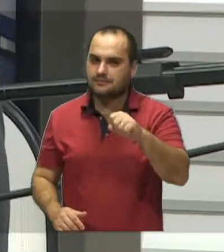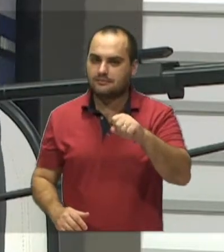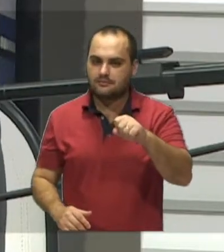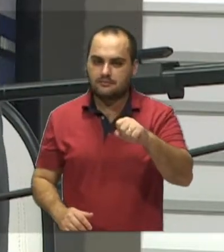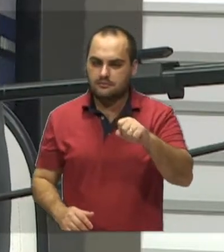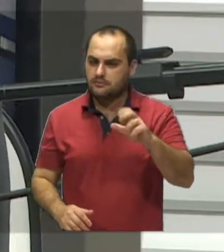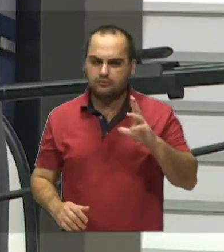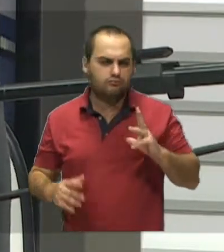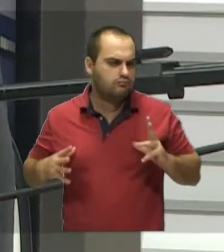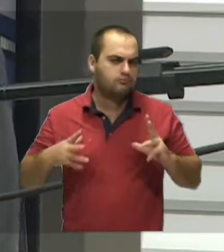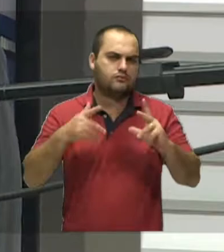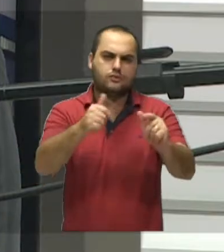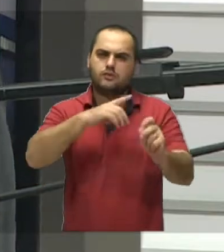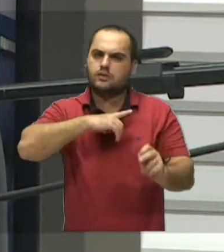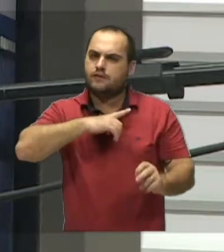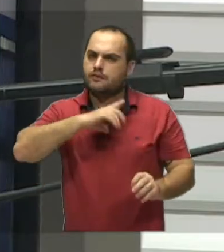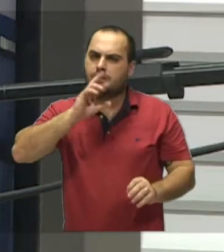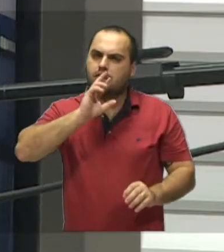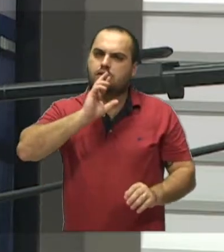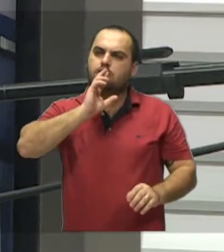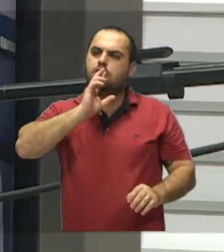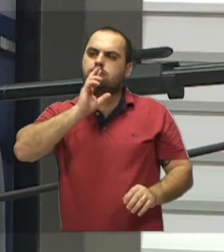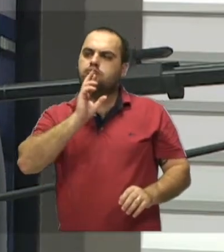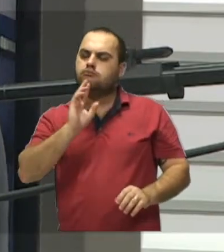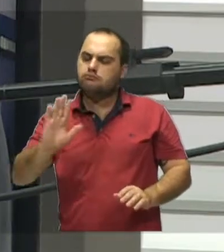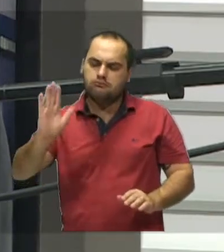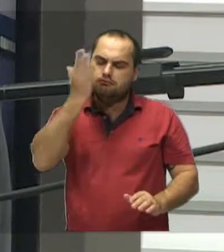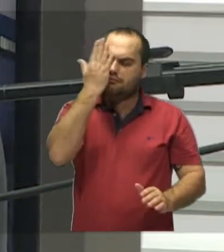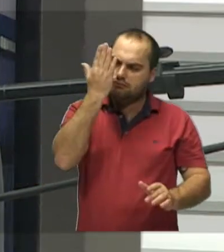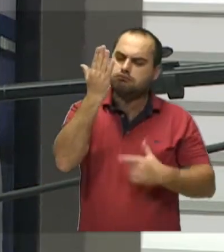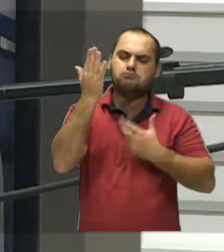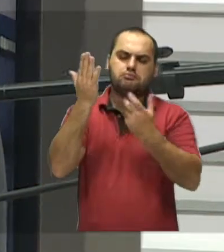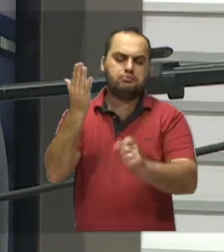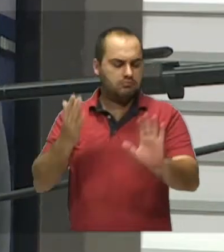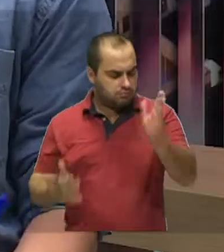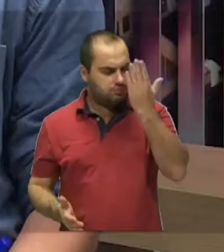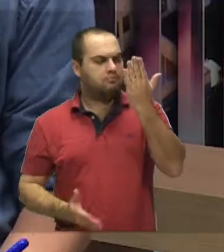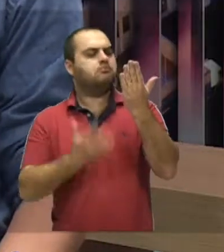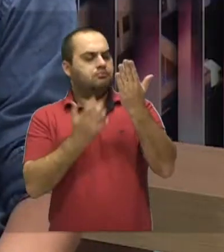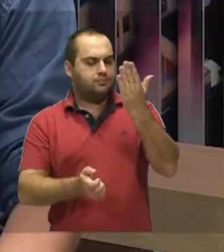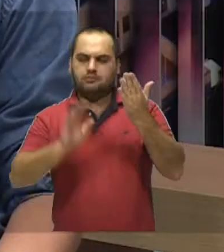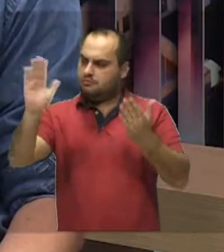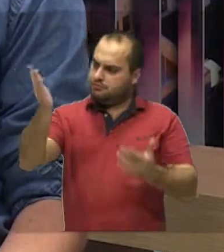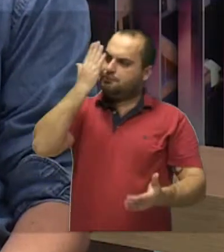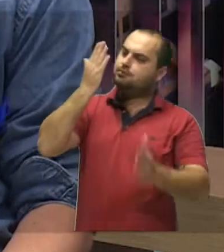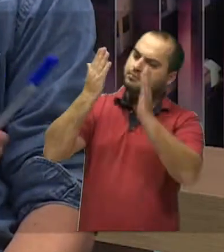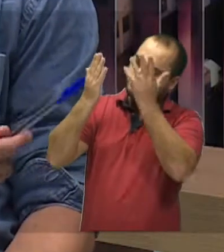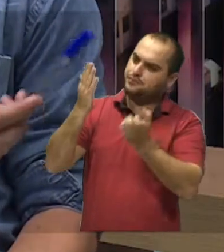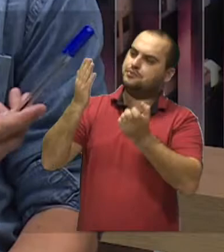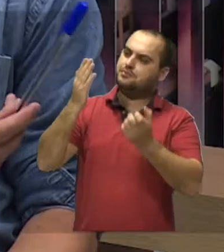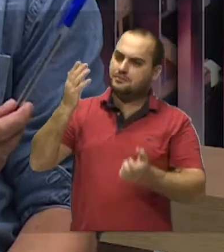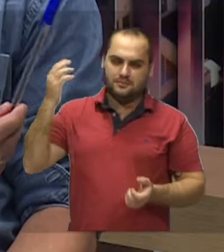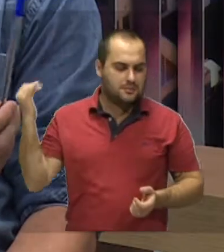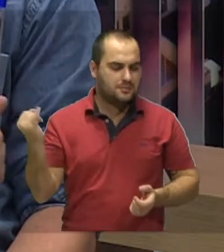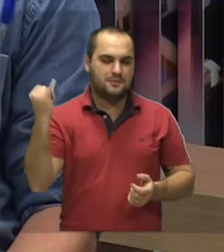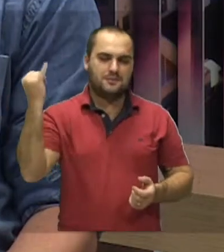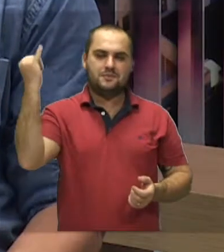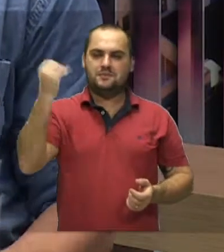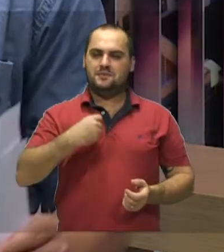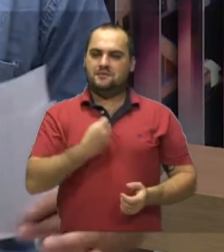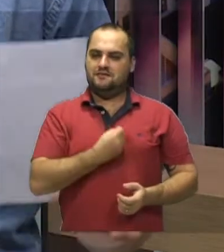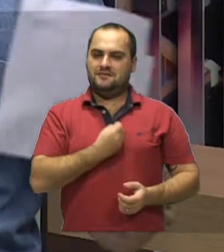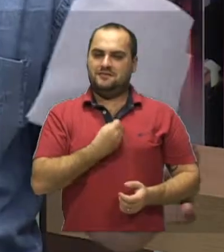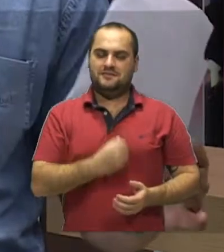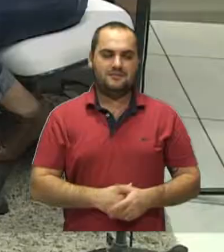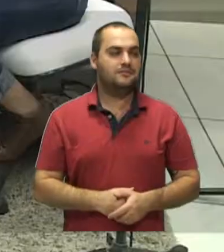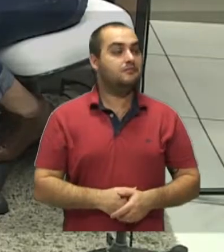vieram aparecendo e eu fui topando, né? Porque eu entendia que aquilo ia ser importante para mim. É importante destacar que a